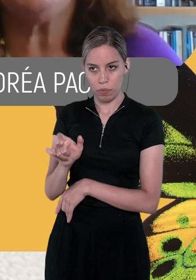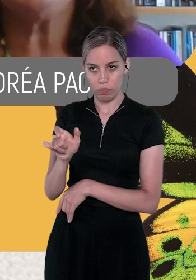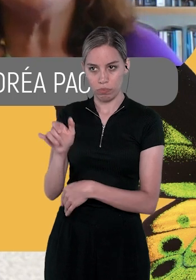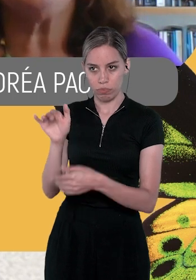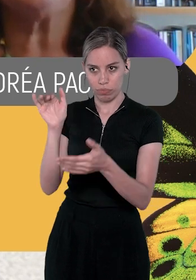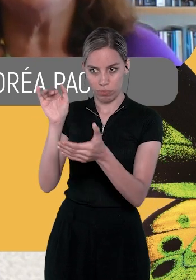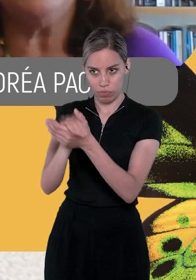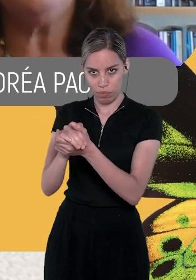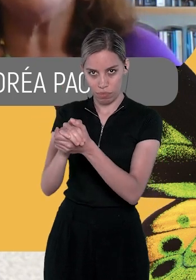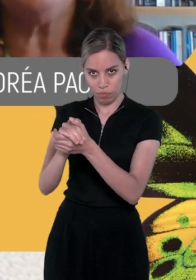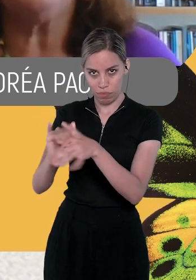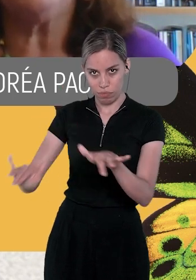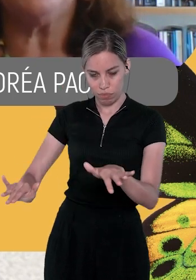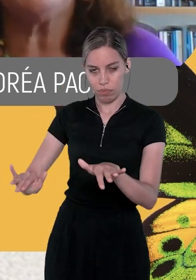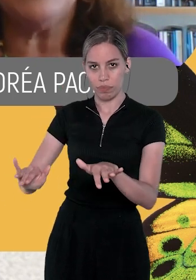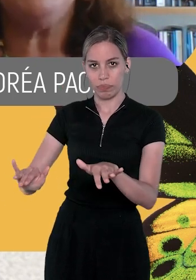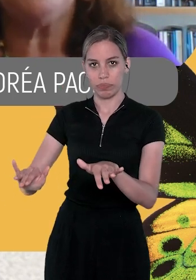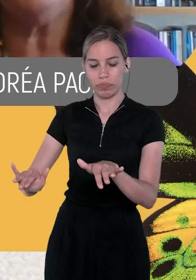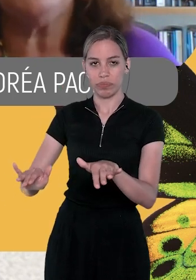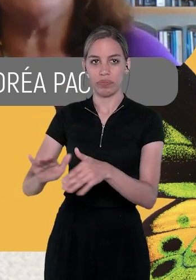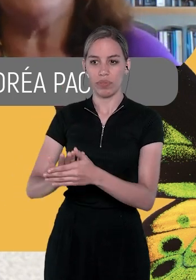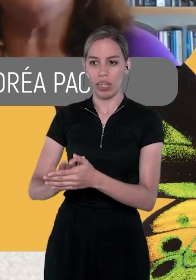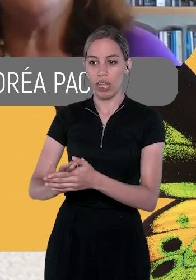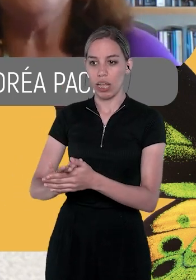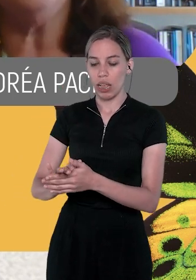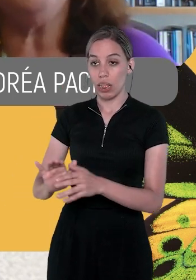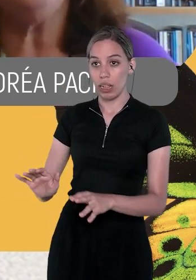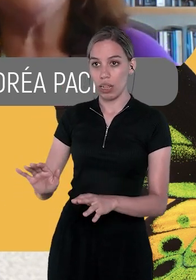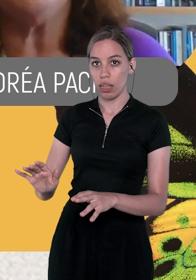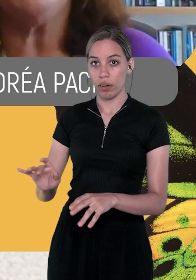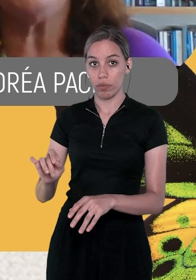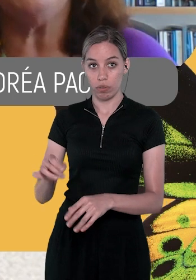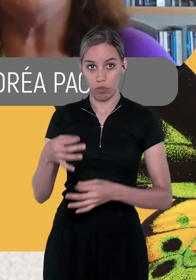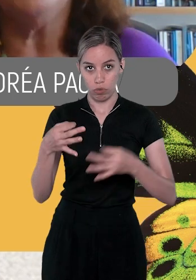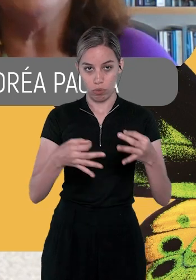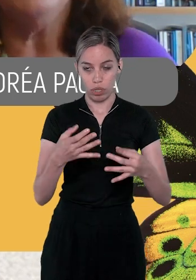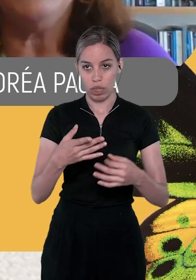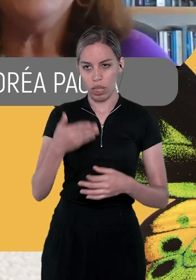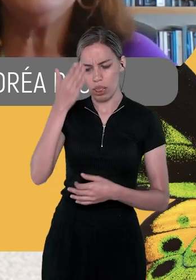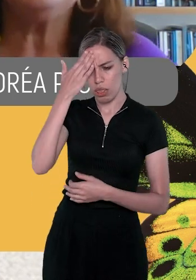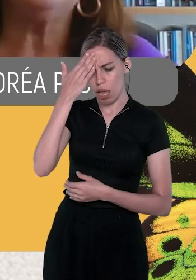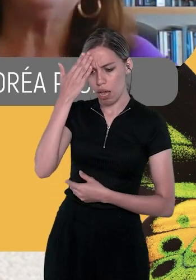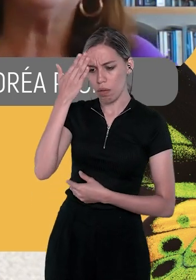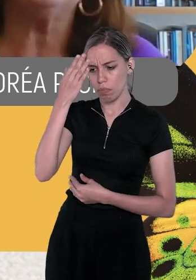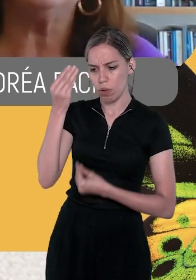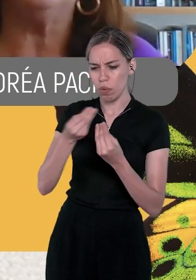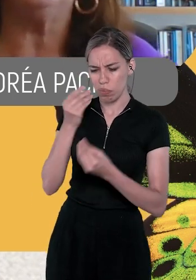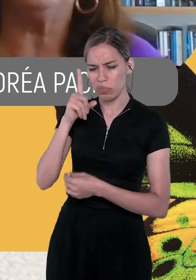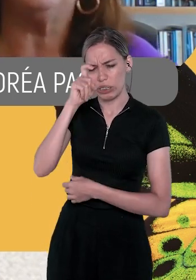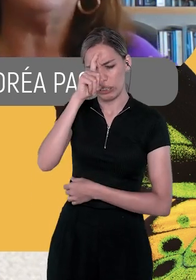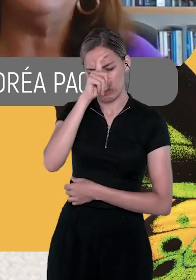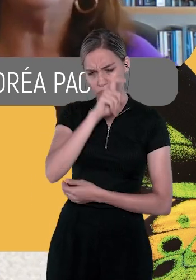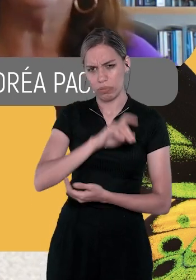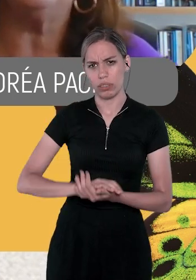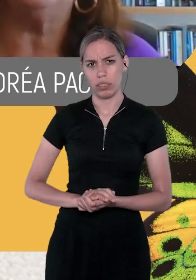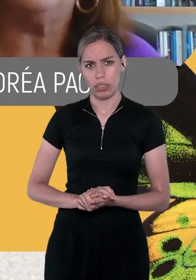de dilaceração. Quem passou por um divórcio sabe a dor que é um rompimento afetivo. Aí agora você vê produção